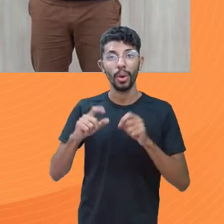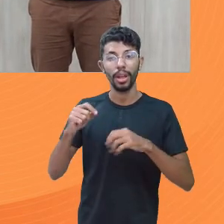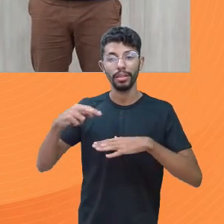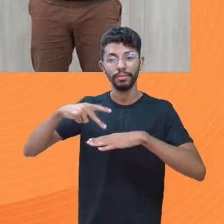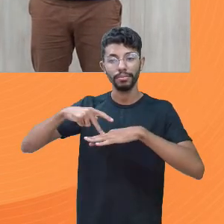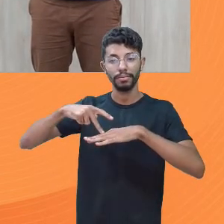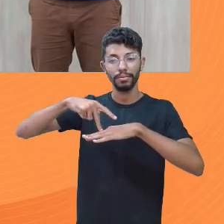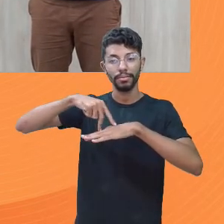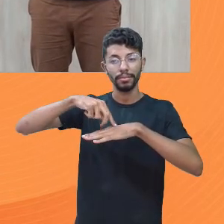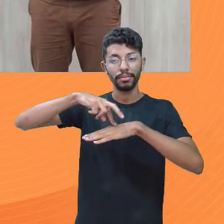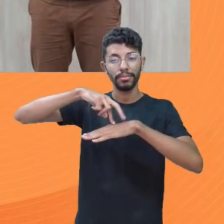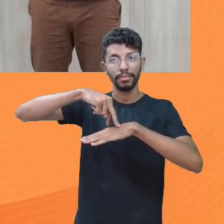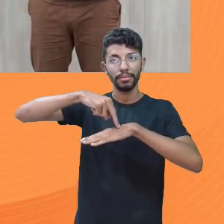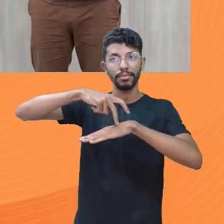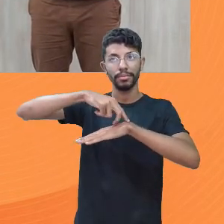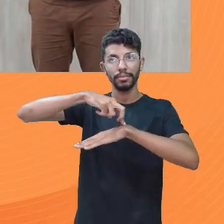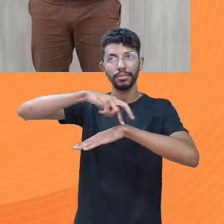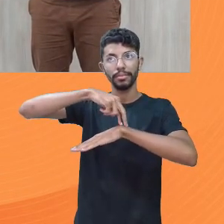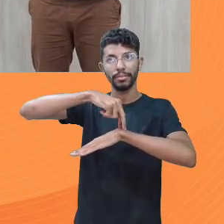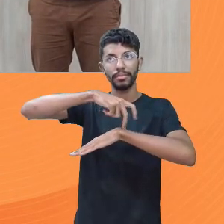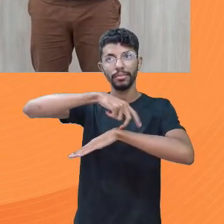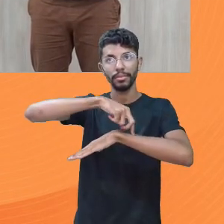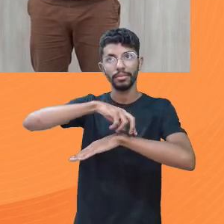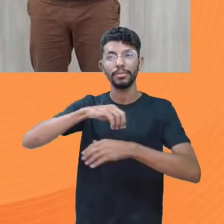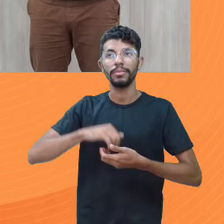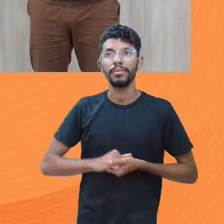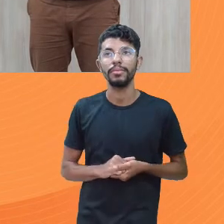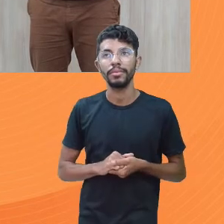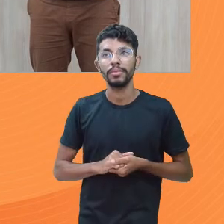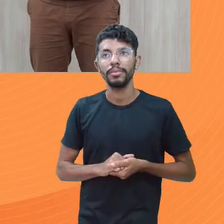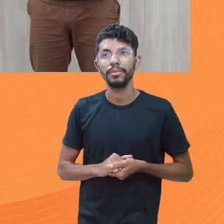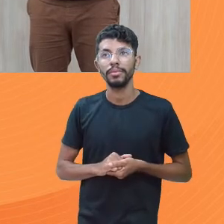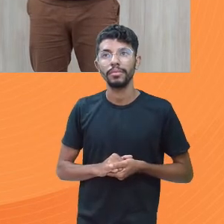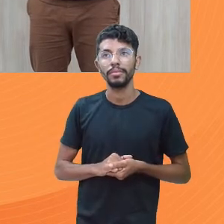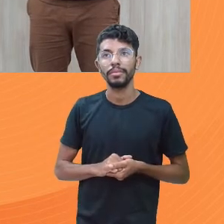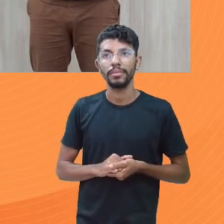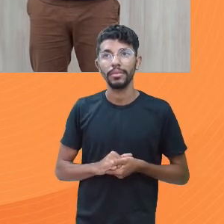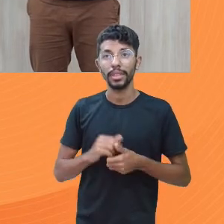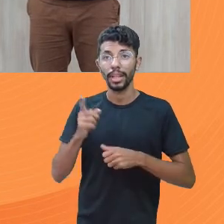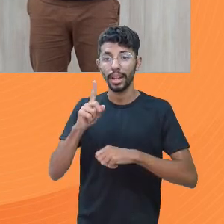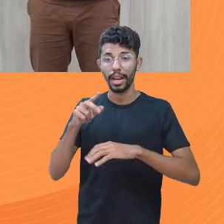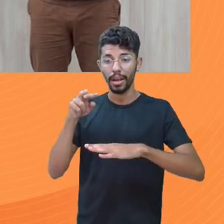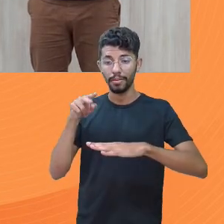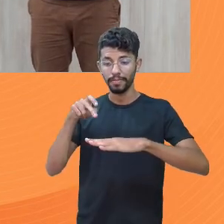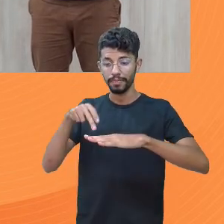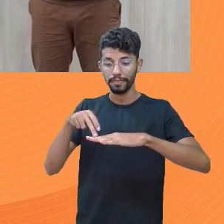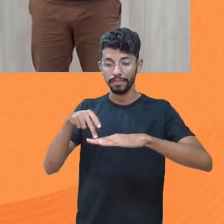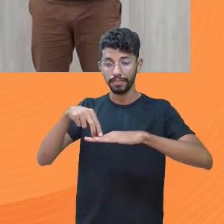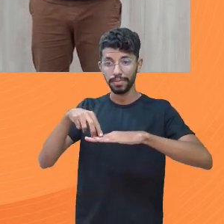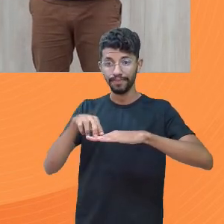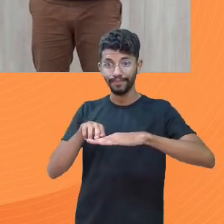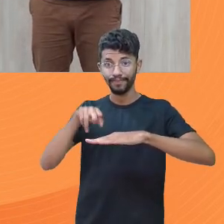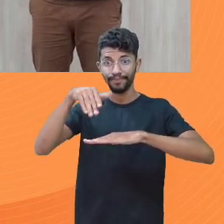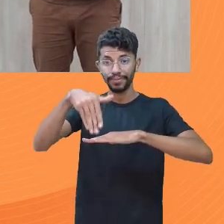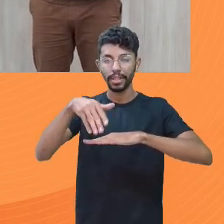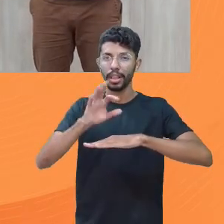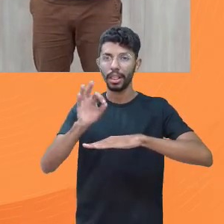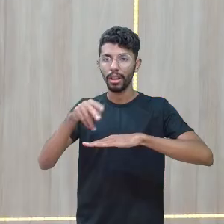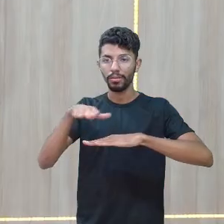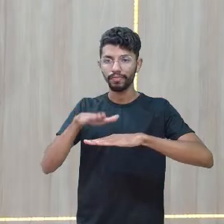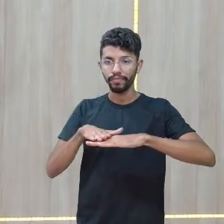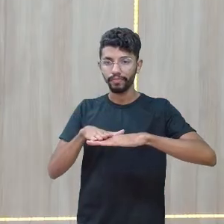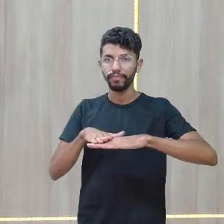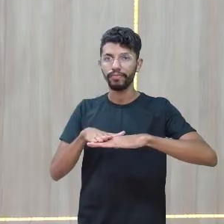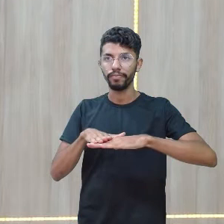passos, certo? Então, do not step out the line. Não pise além da linha, certo? Professor